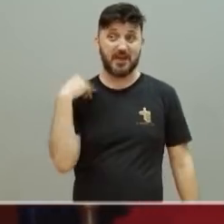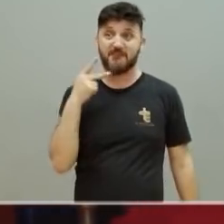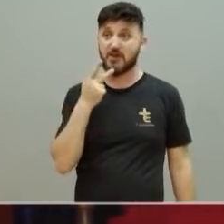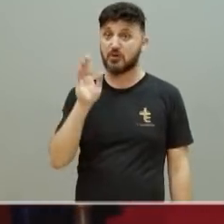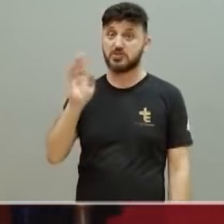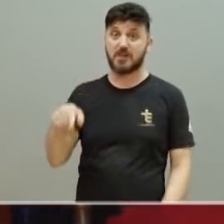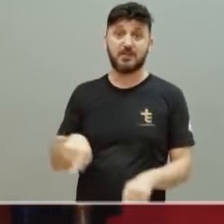impossível.